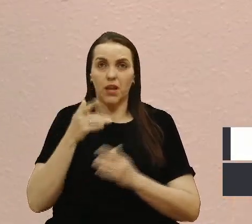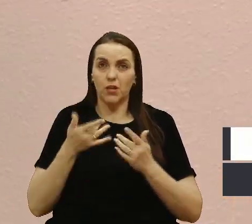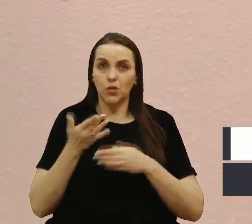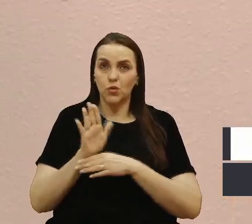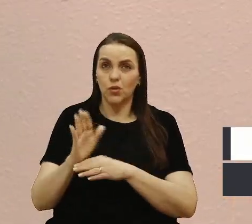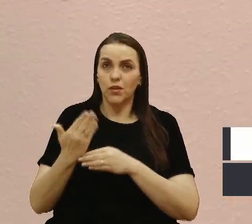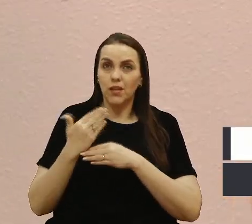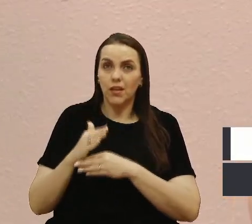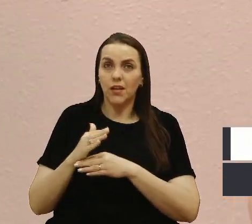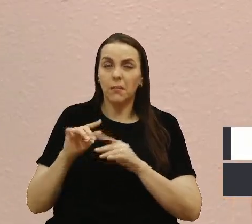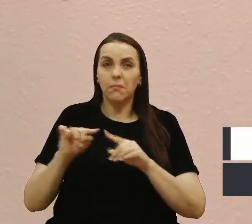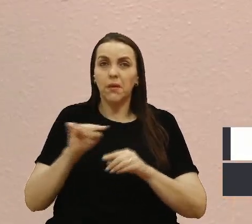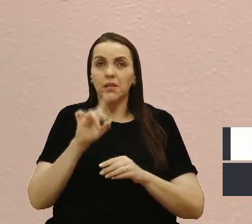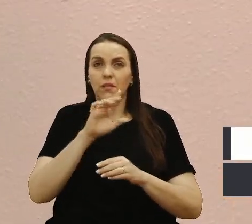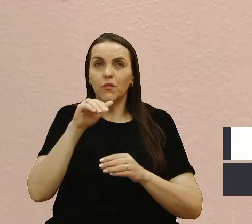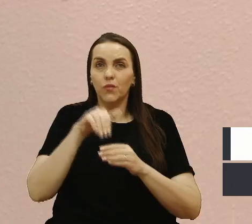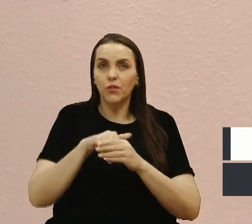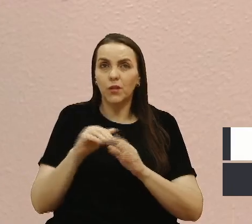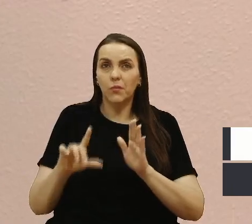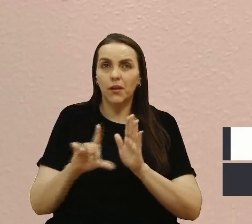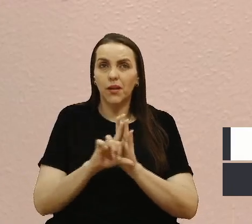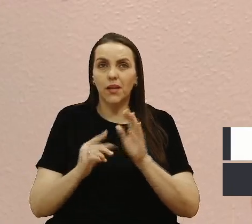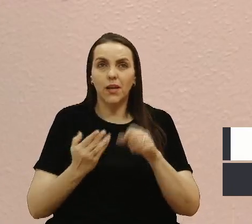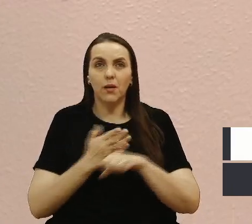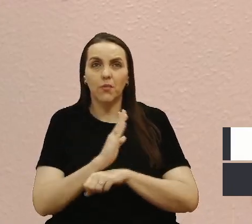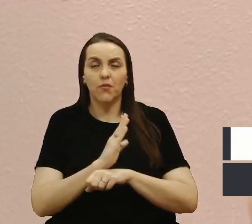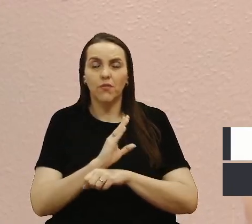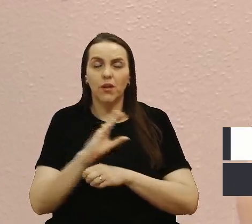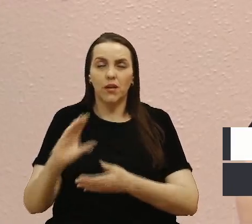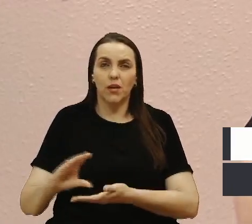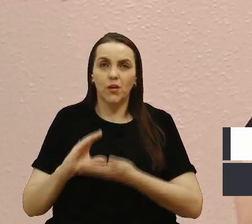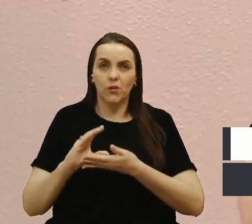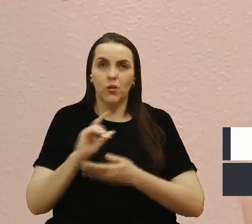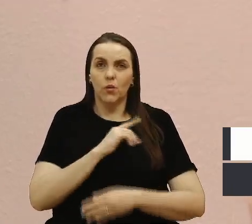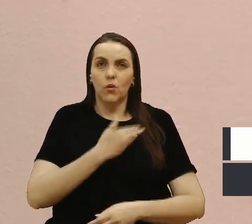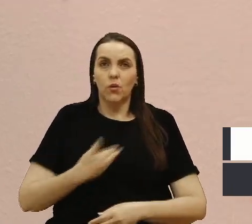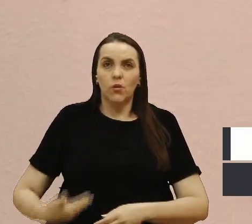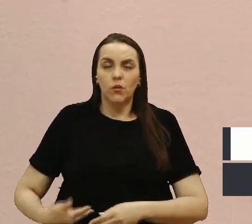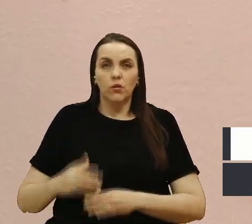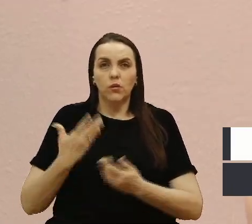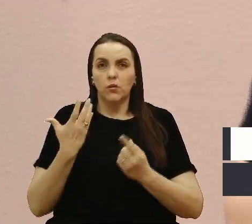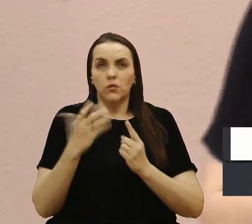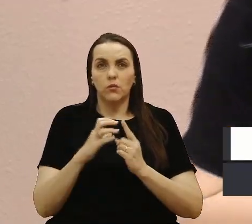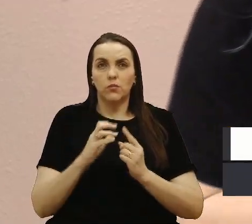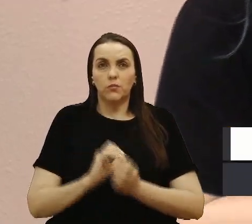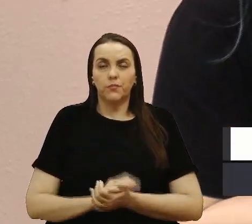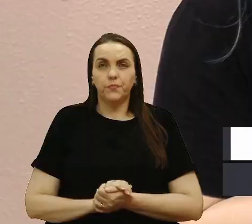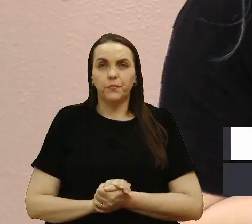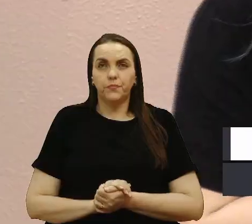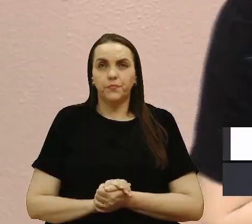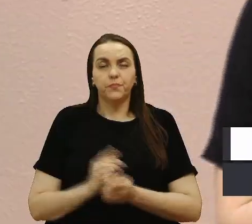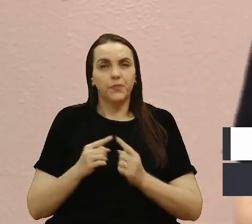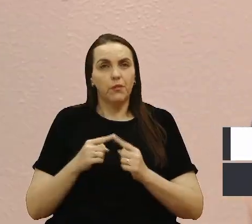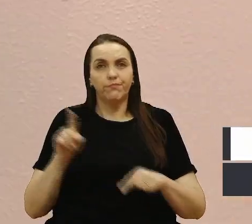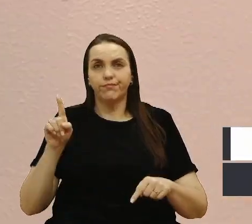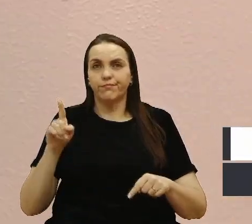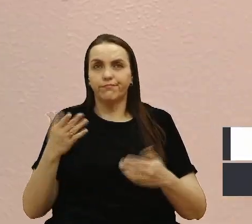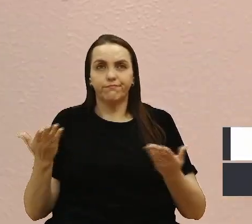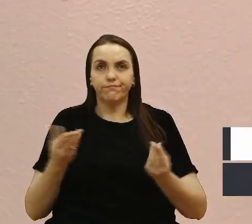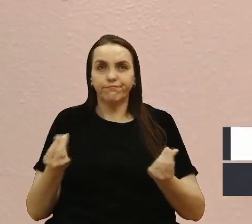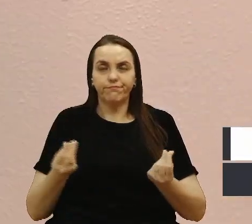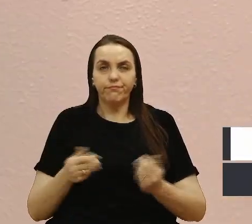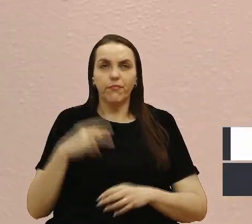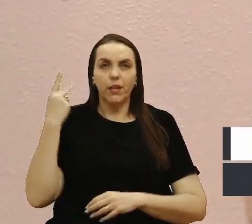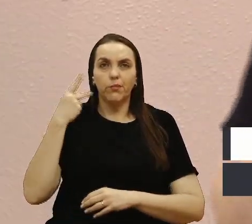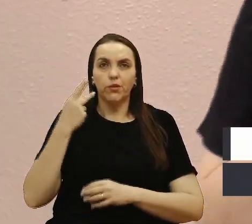vai para votar uma lei, quando vai para aprovar recurso público, são contra. É uma grande contradição que nós temos ainda na